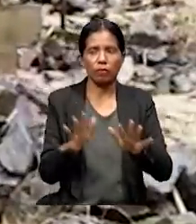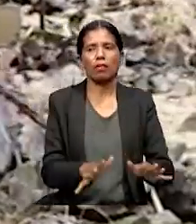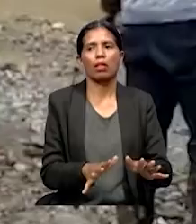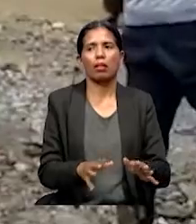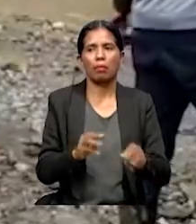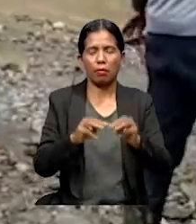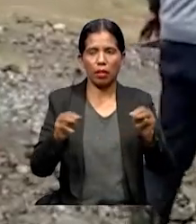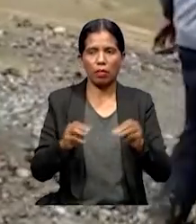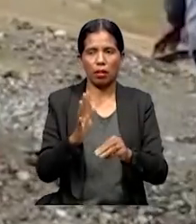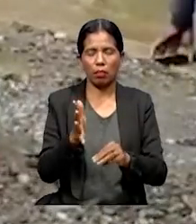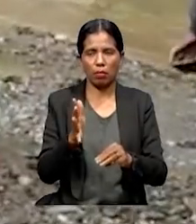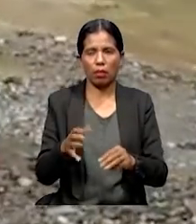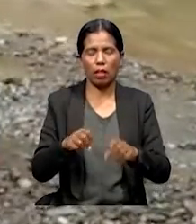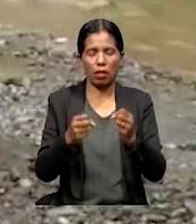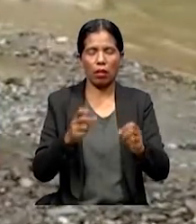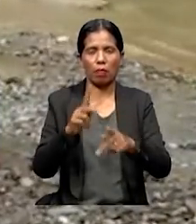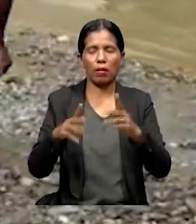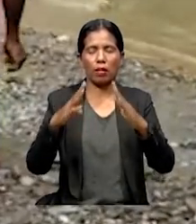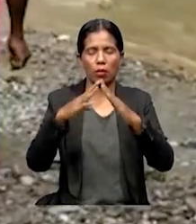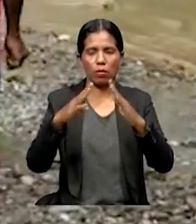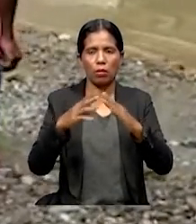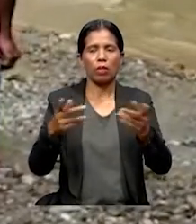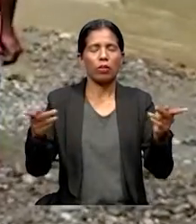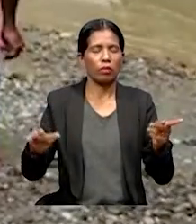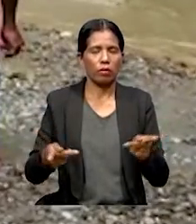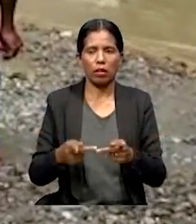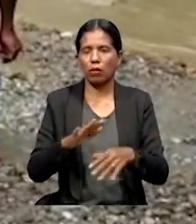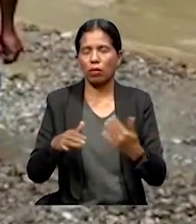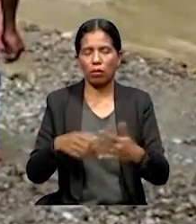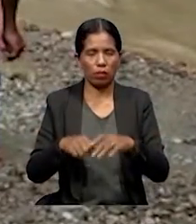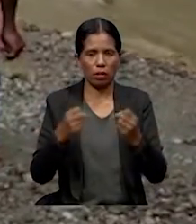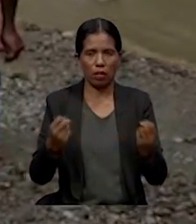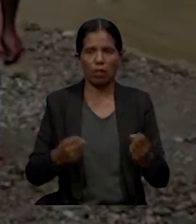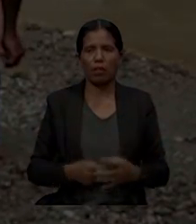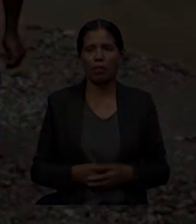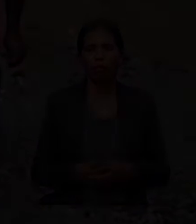resin no estraga komunidade ne uma no plantasang Napoleon Xavier Justiniano Nano ZMN.